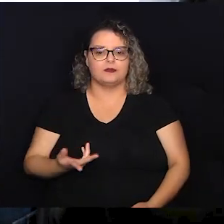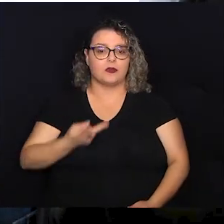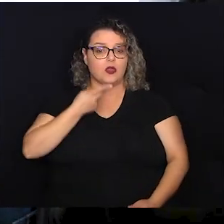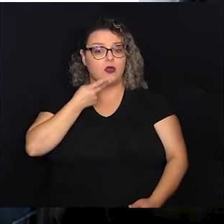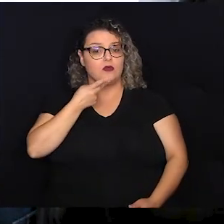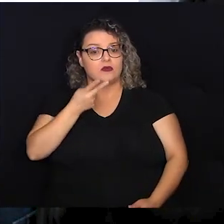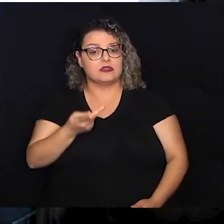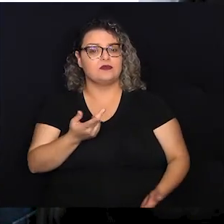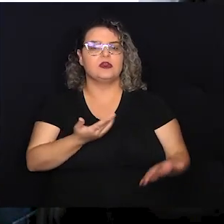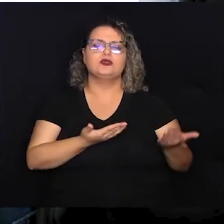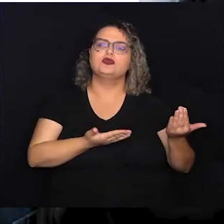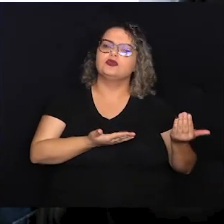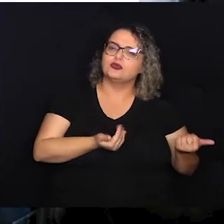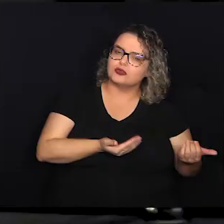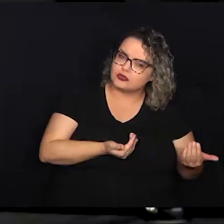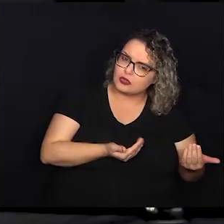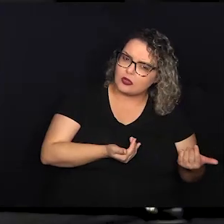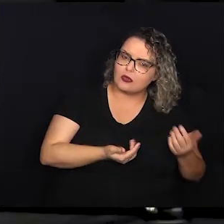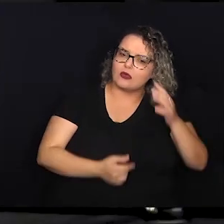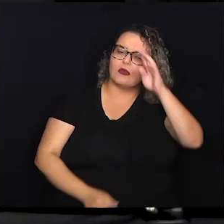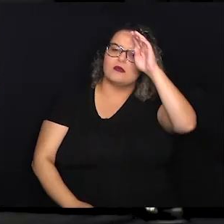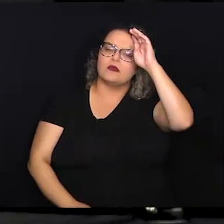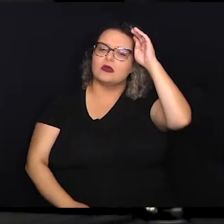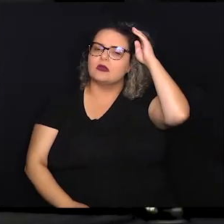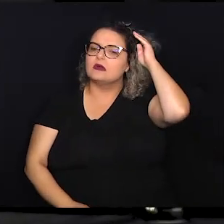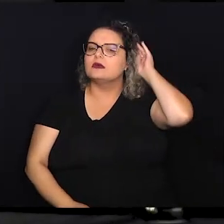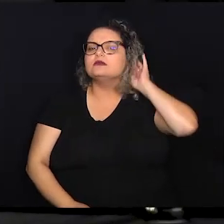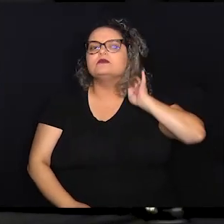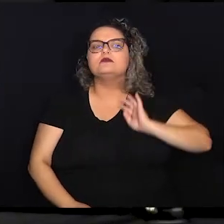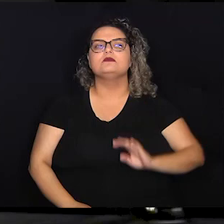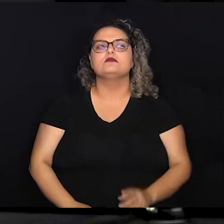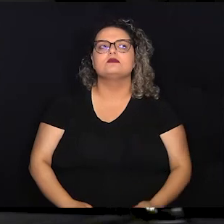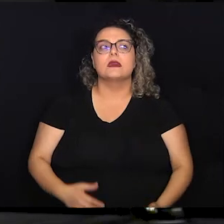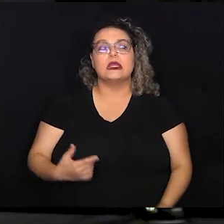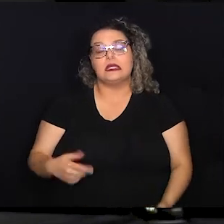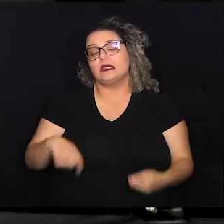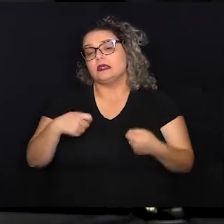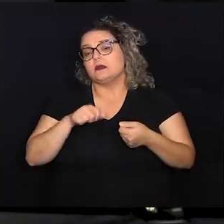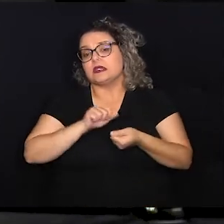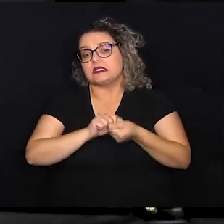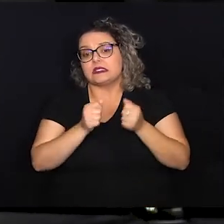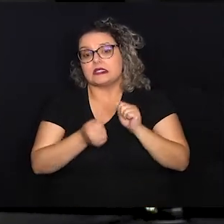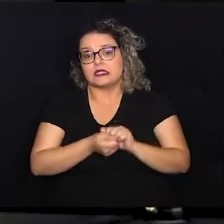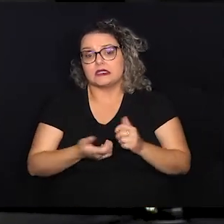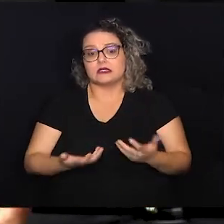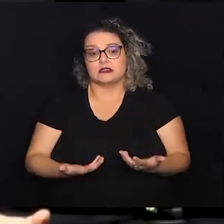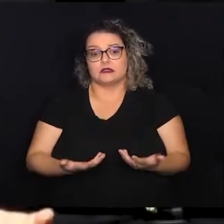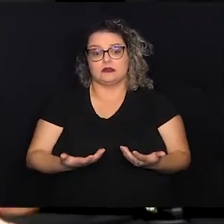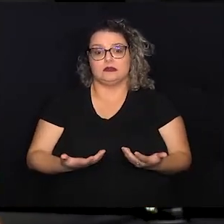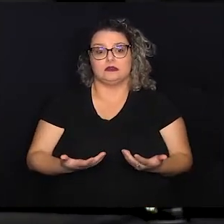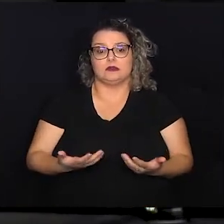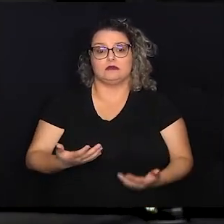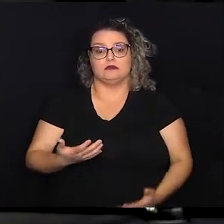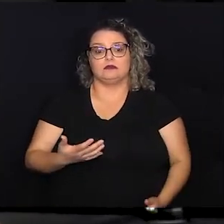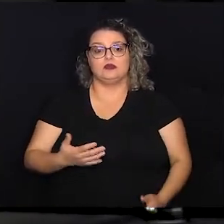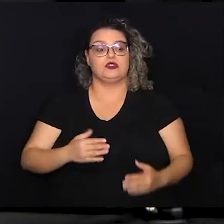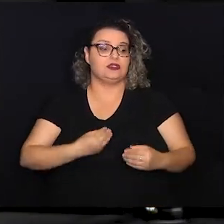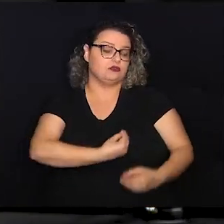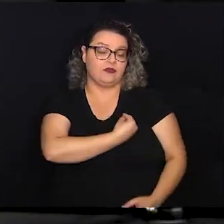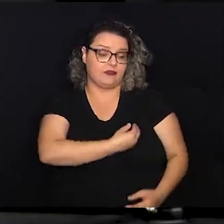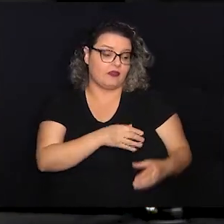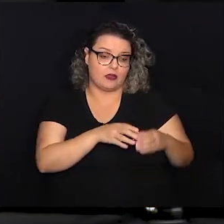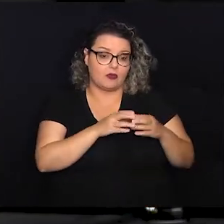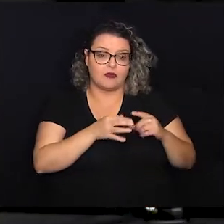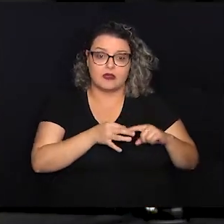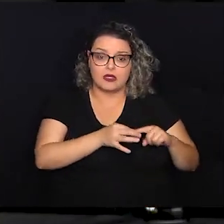você inclusive comenta sobre essa questão de um jovem, né, que tem que se adequar